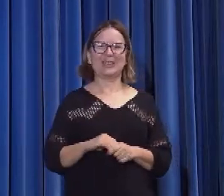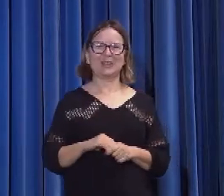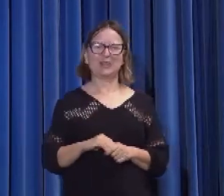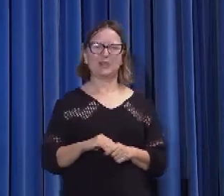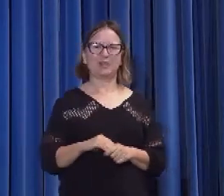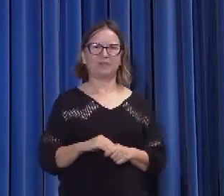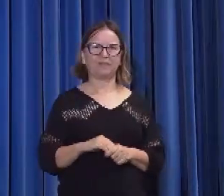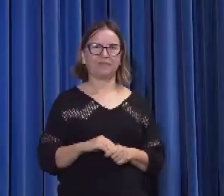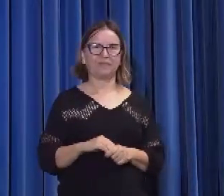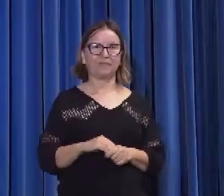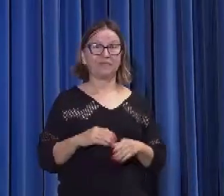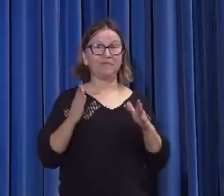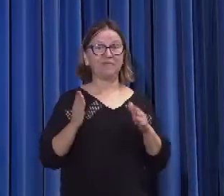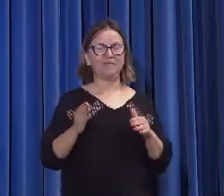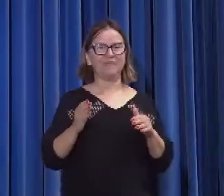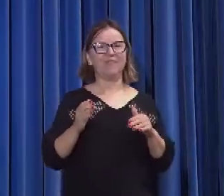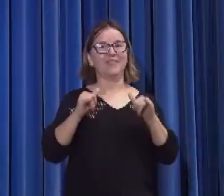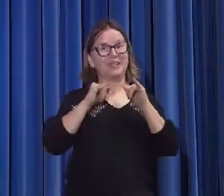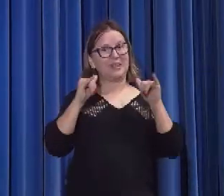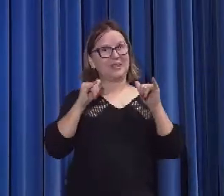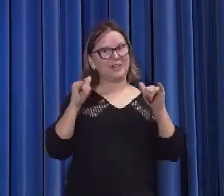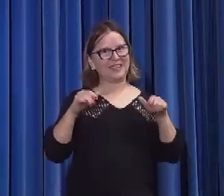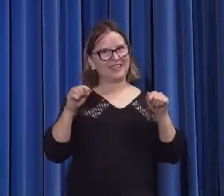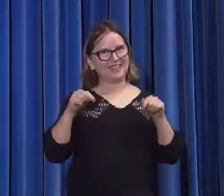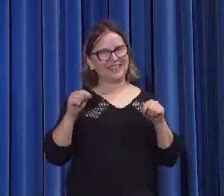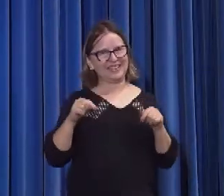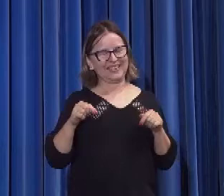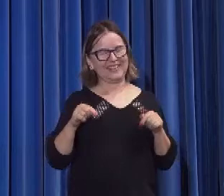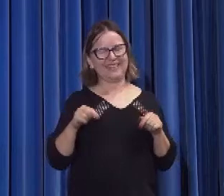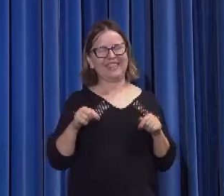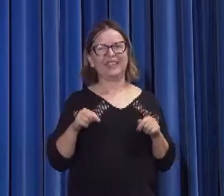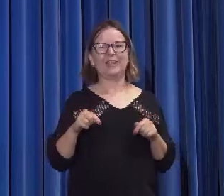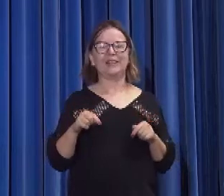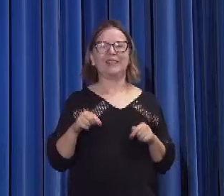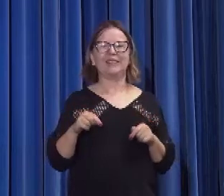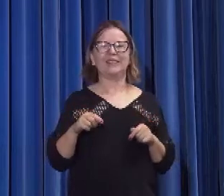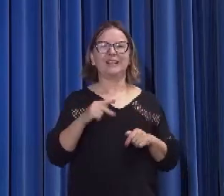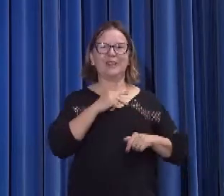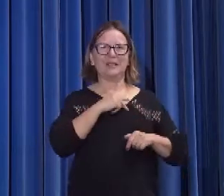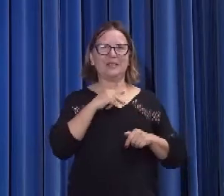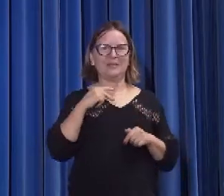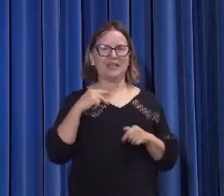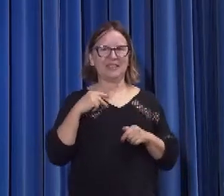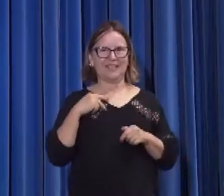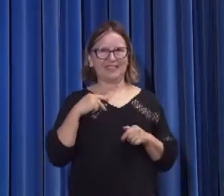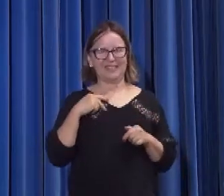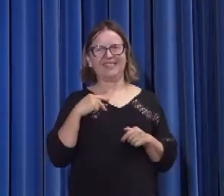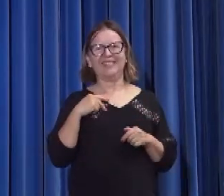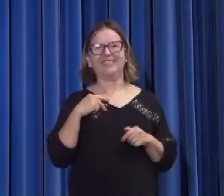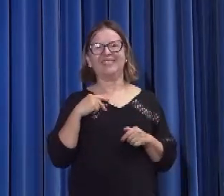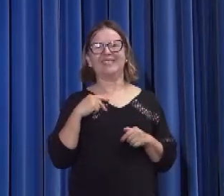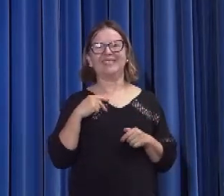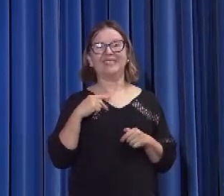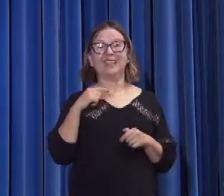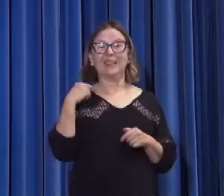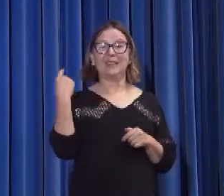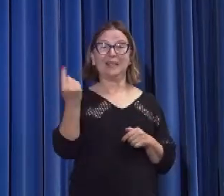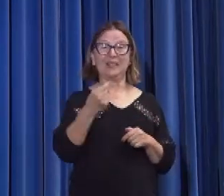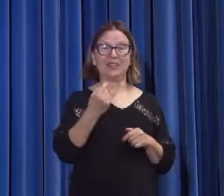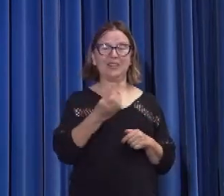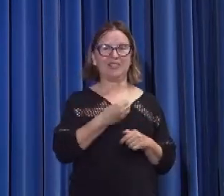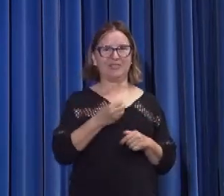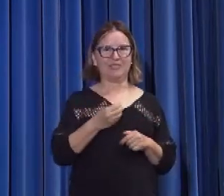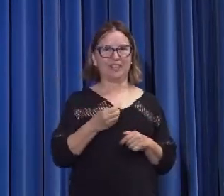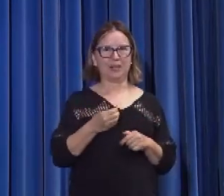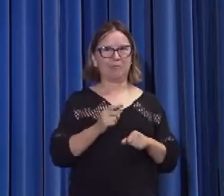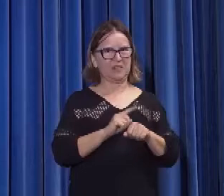Já foi falado aqui pelo pastor Maurício, pelo pastor Elcio. Nós vivemos tempos